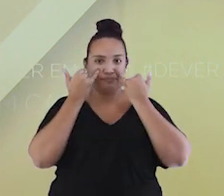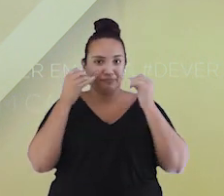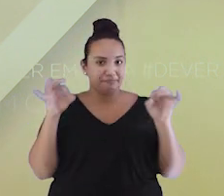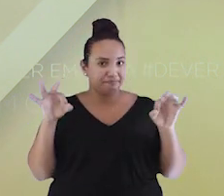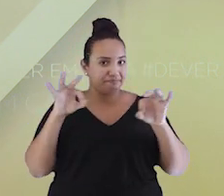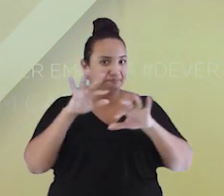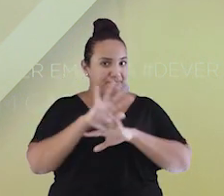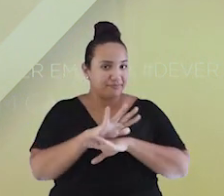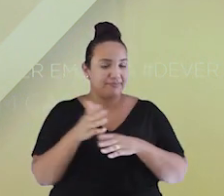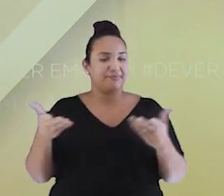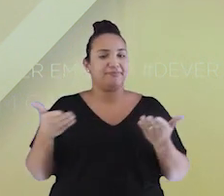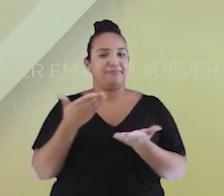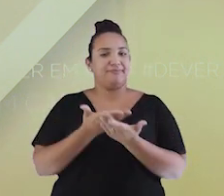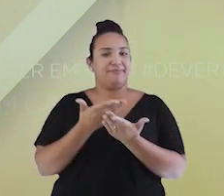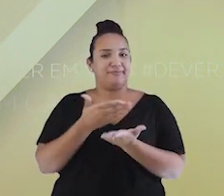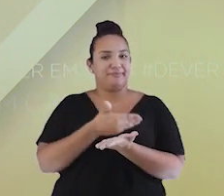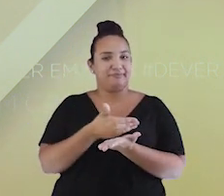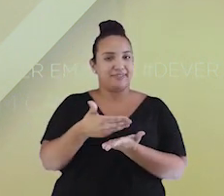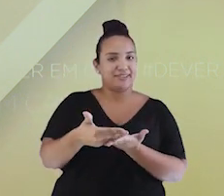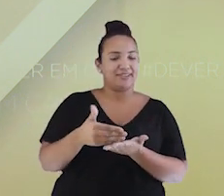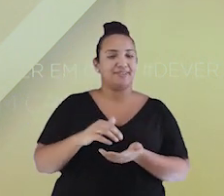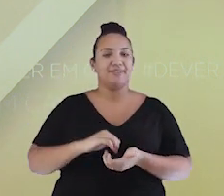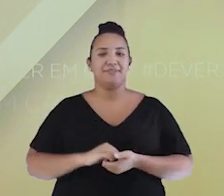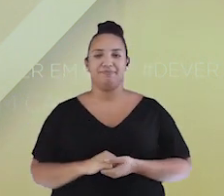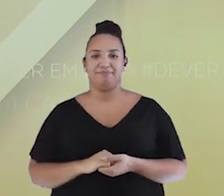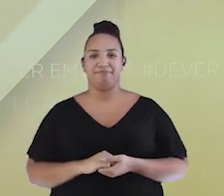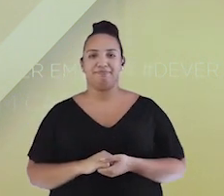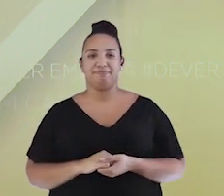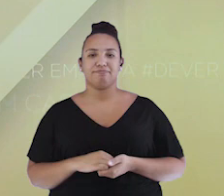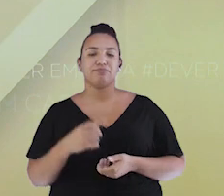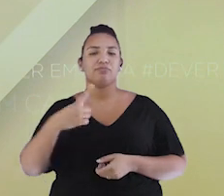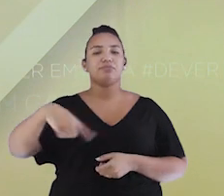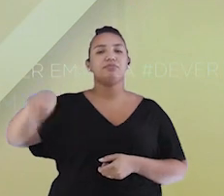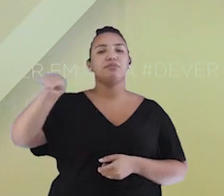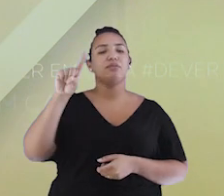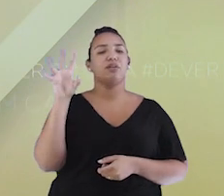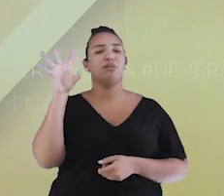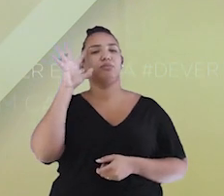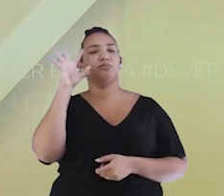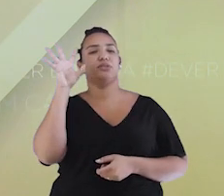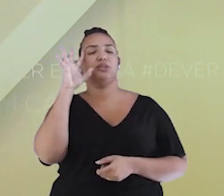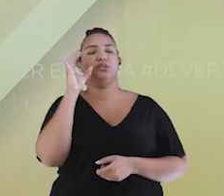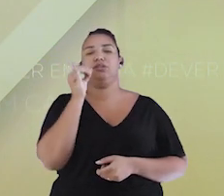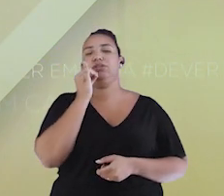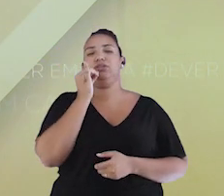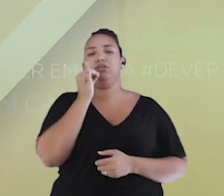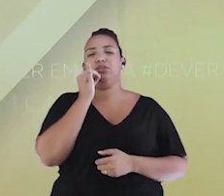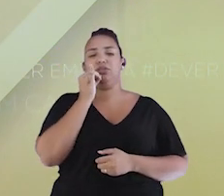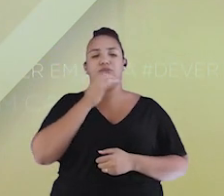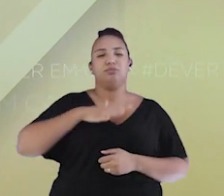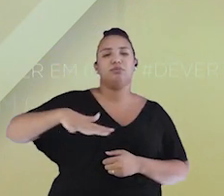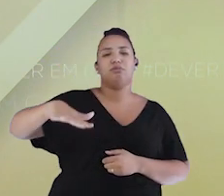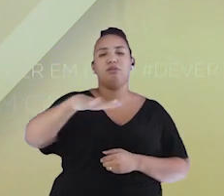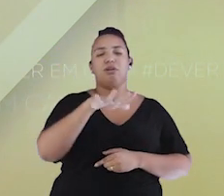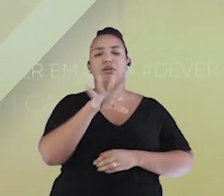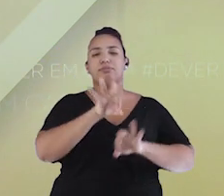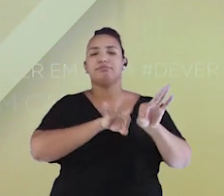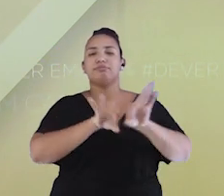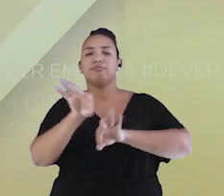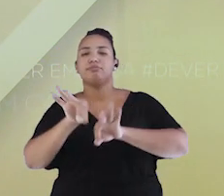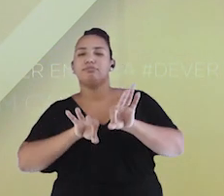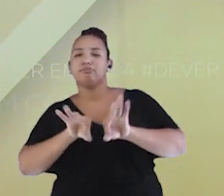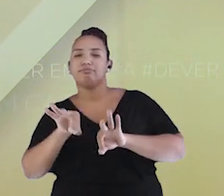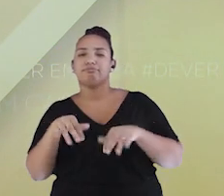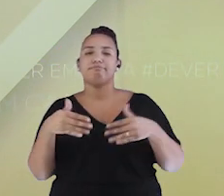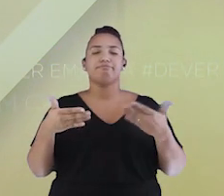dadas, vamos iniciar a nossa aula. O que você imagina sobre organização de espaço?